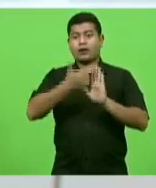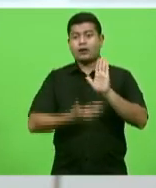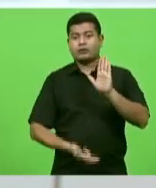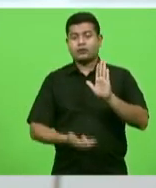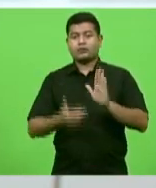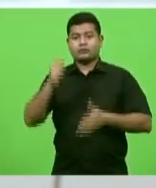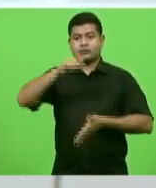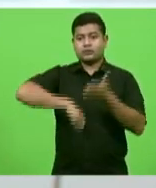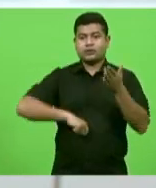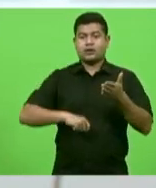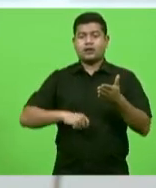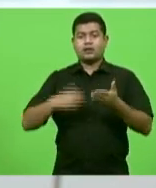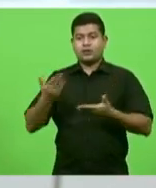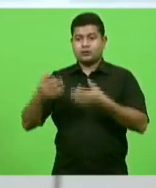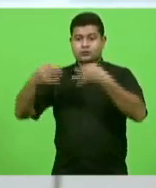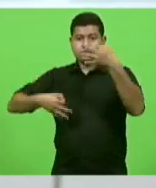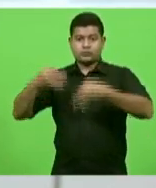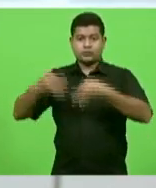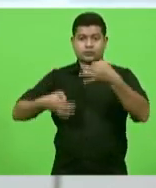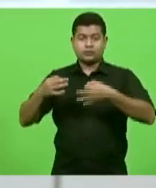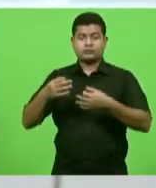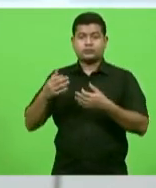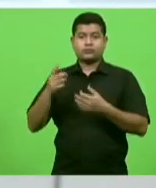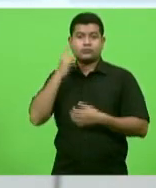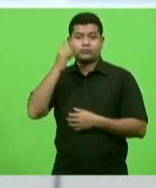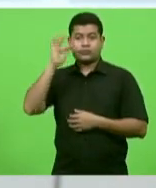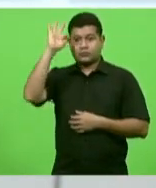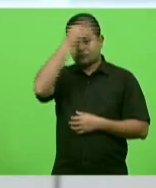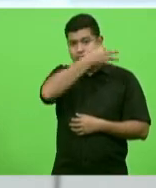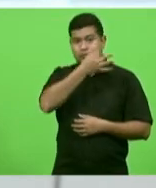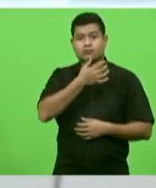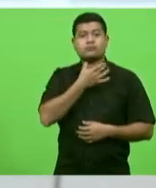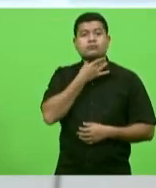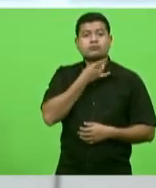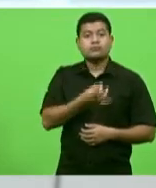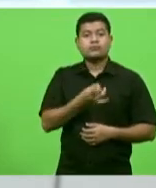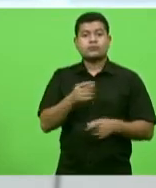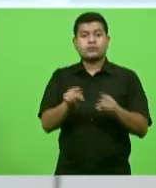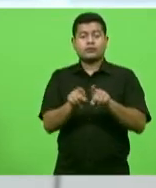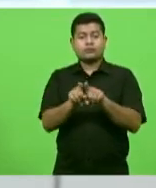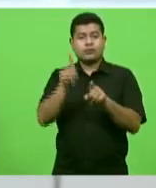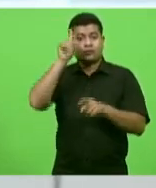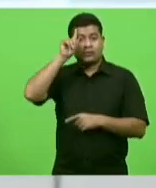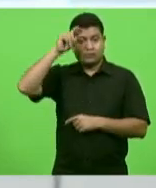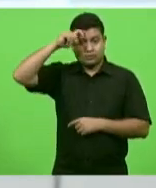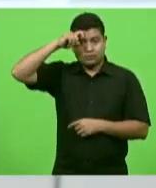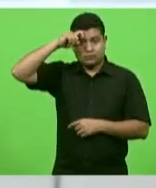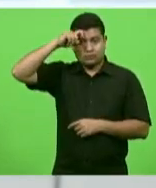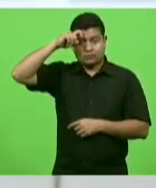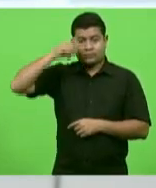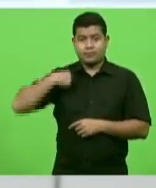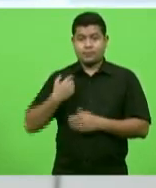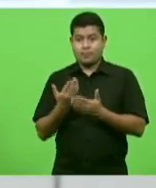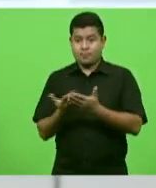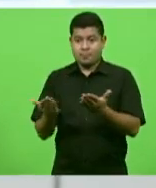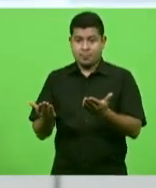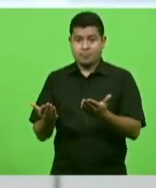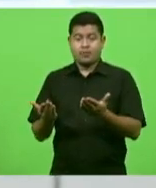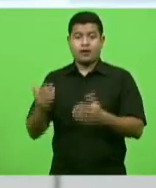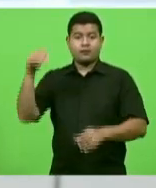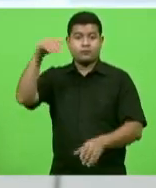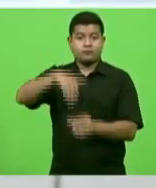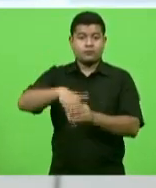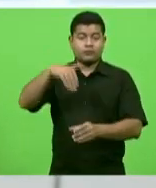deputados Fabiano da Luz Valdir cobalchini e Marcos Vieira que voltaram que